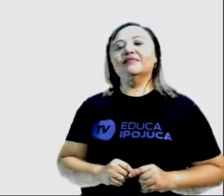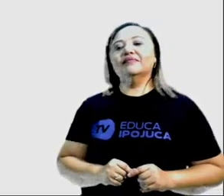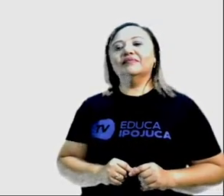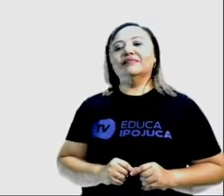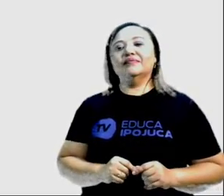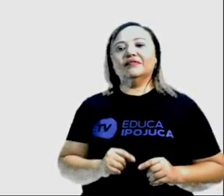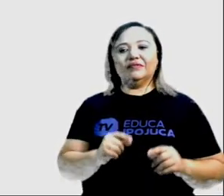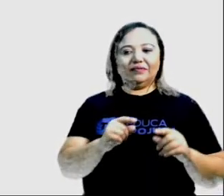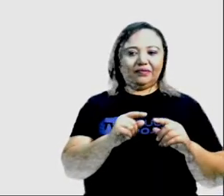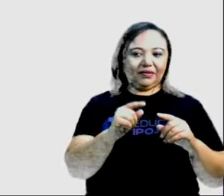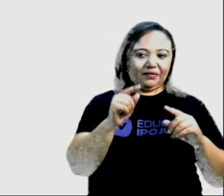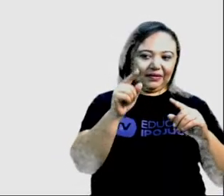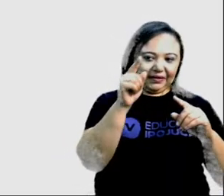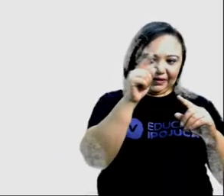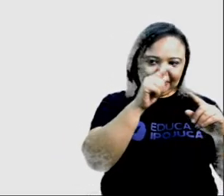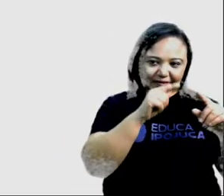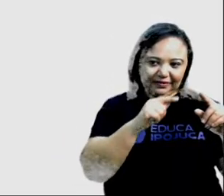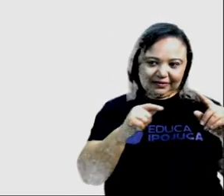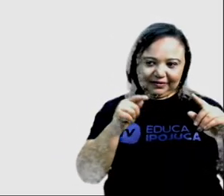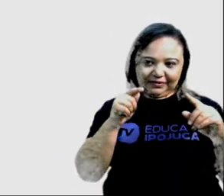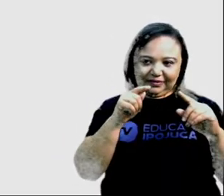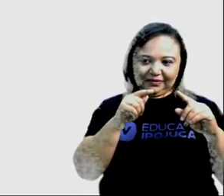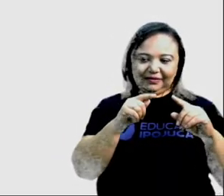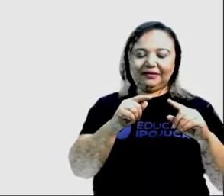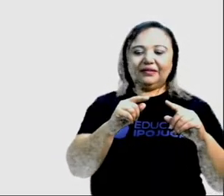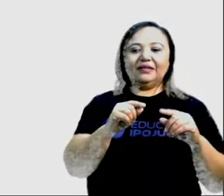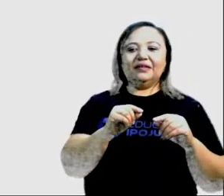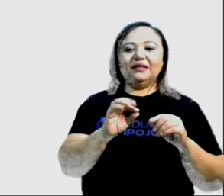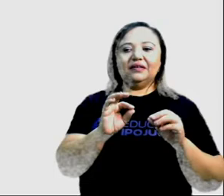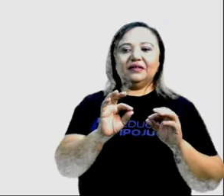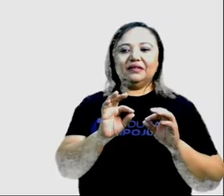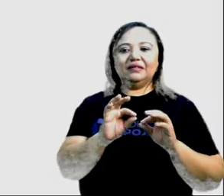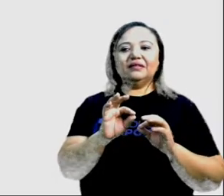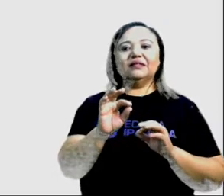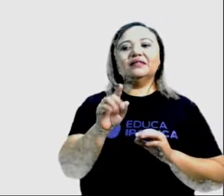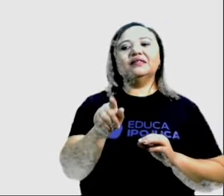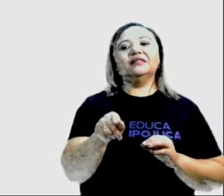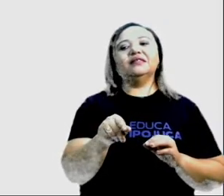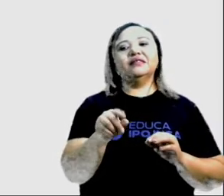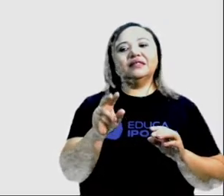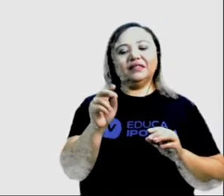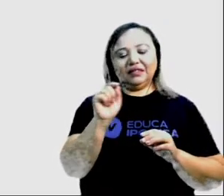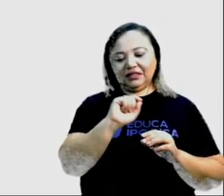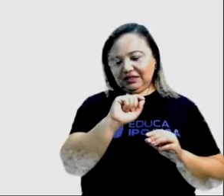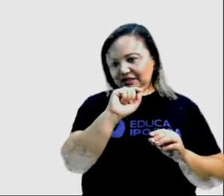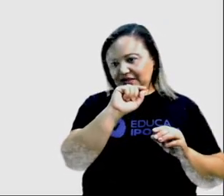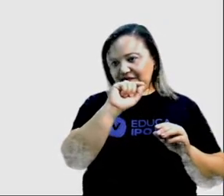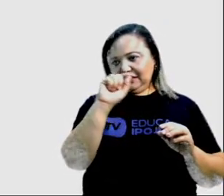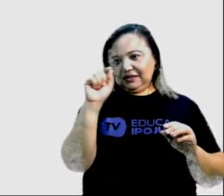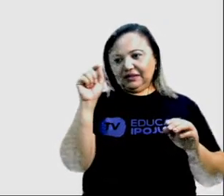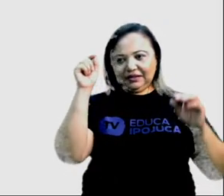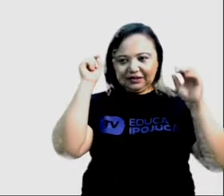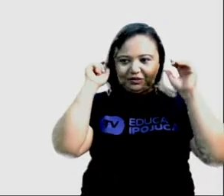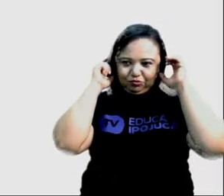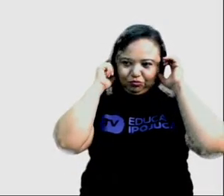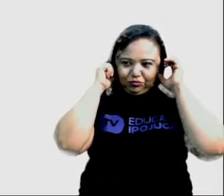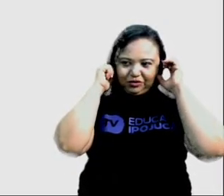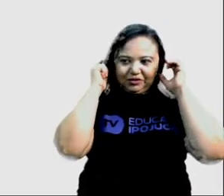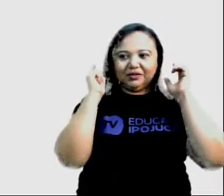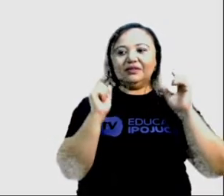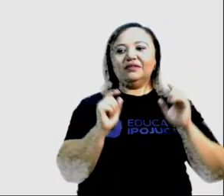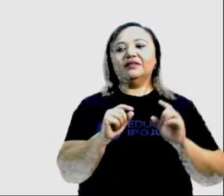Faz o círculo, né? Faz primeiro as formas, risca, depois coloca as orelhinhas e